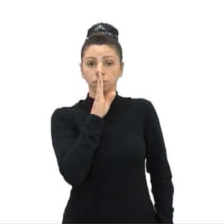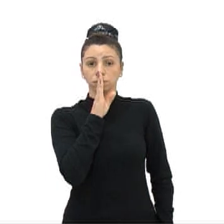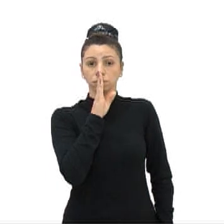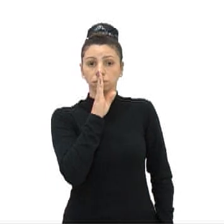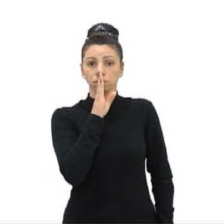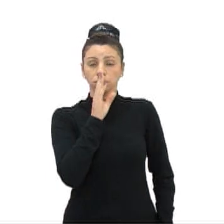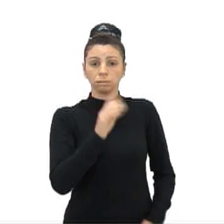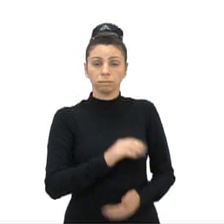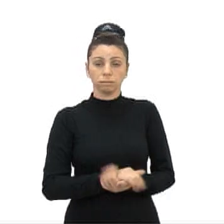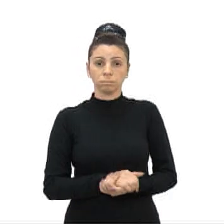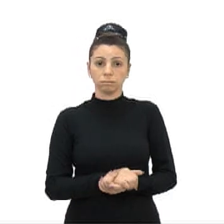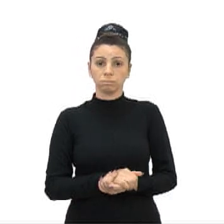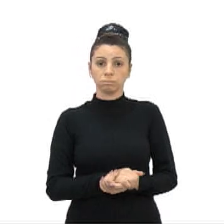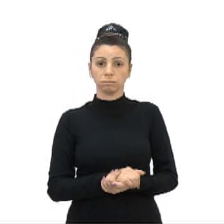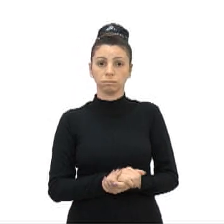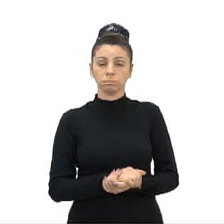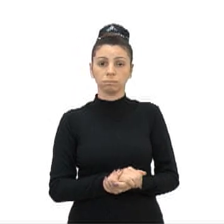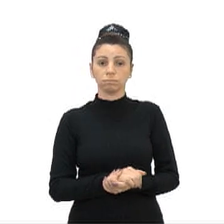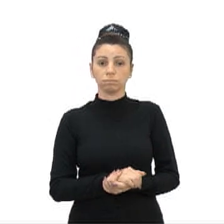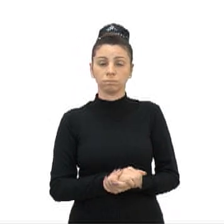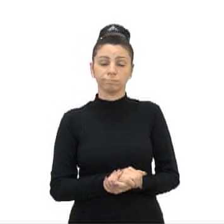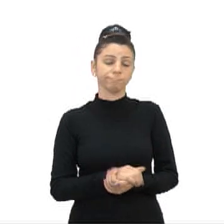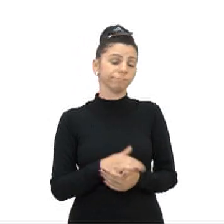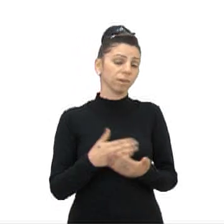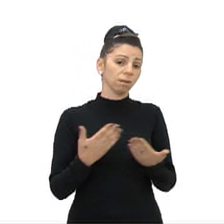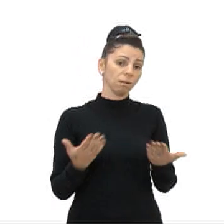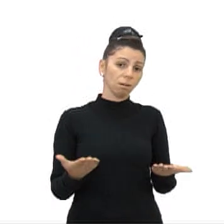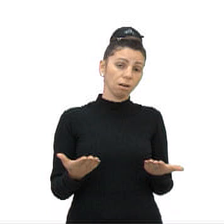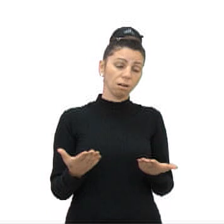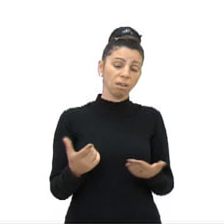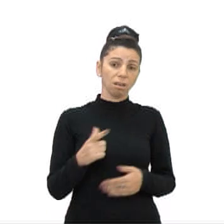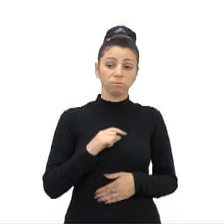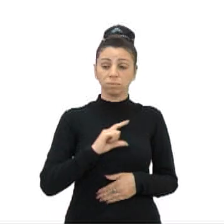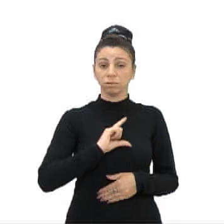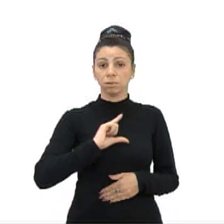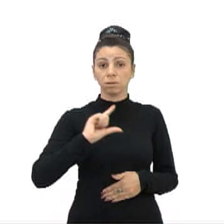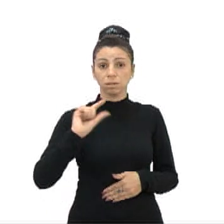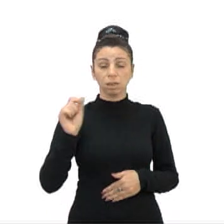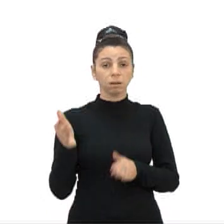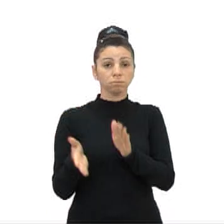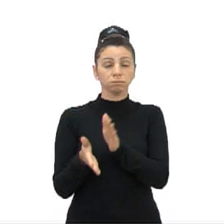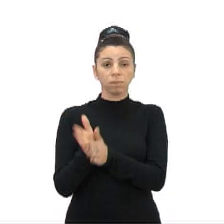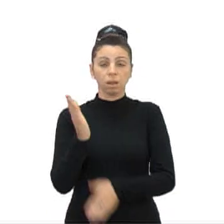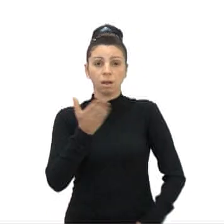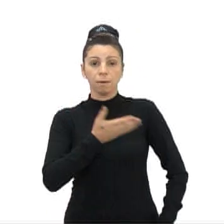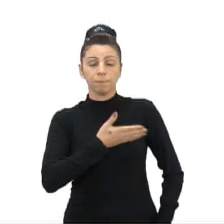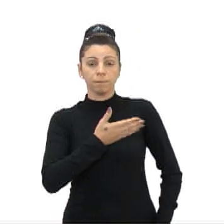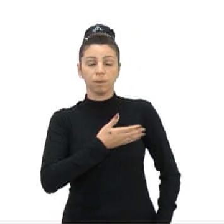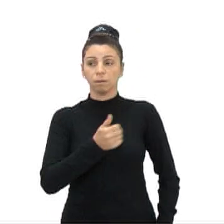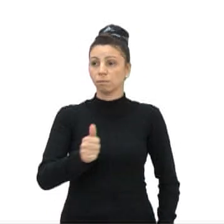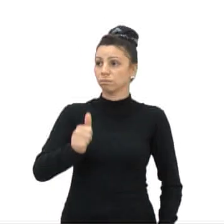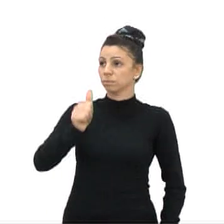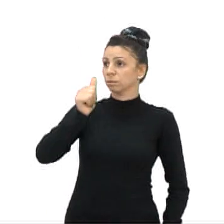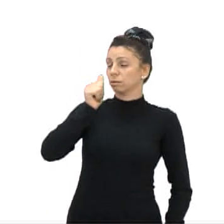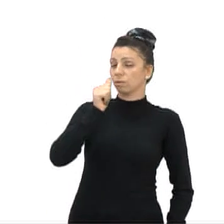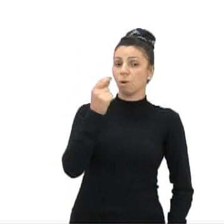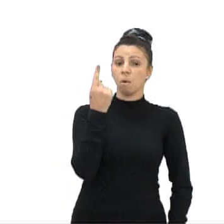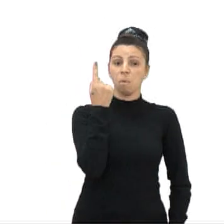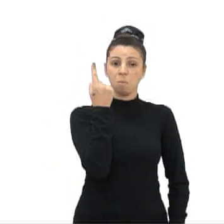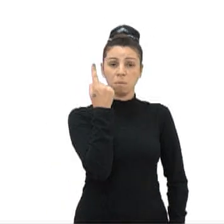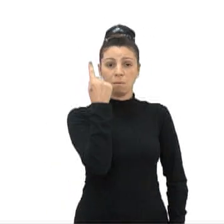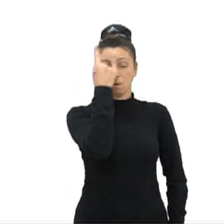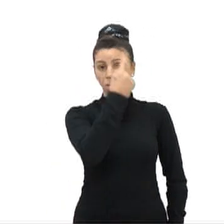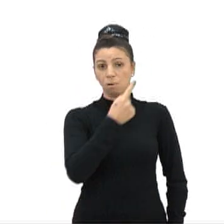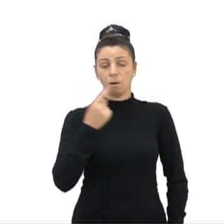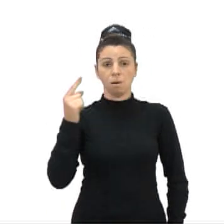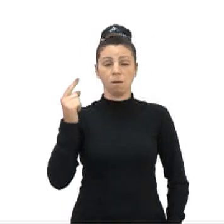Não dar parte de fraco. Ah, senhora, fui beber com os amigos. Uma hora da noite eles se iam, ficava